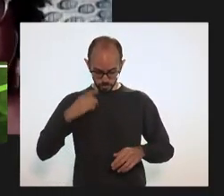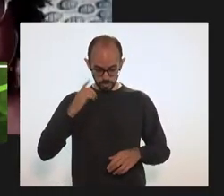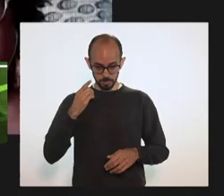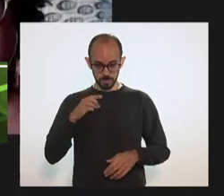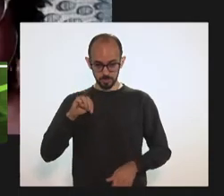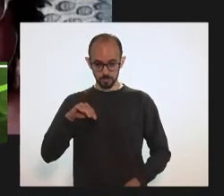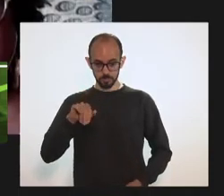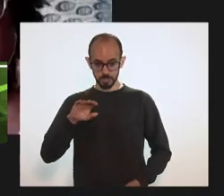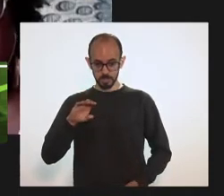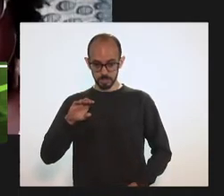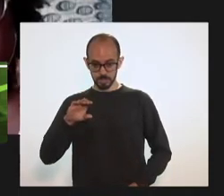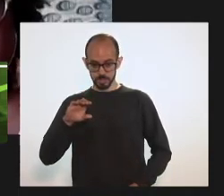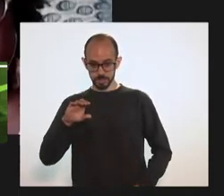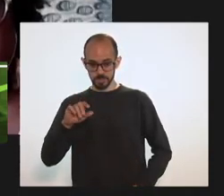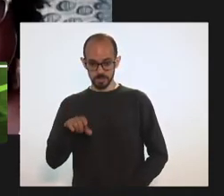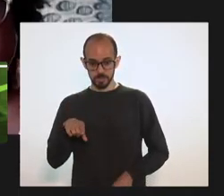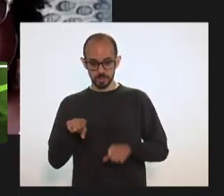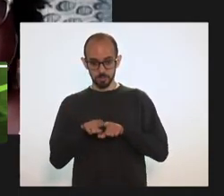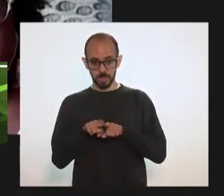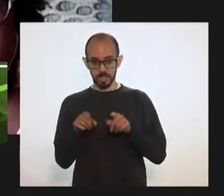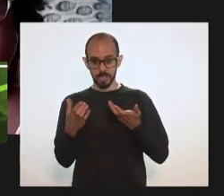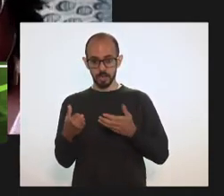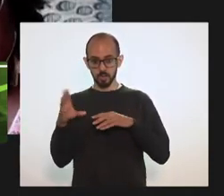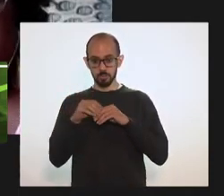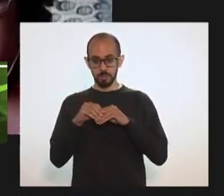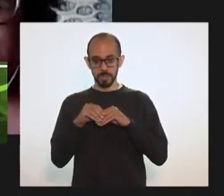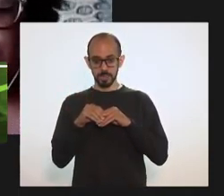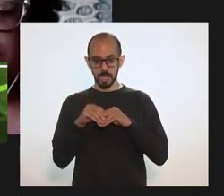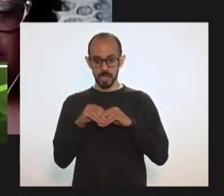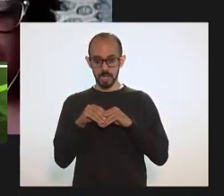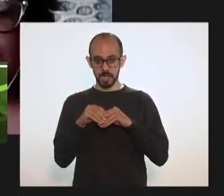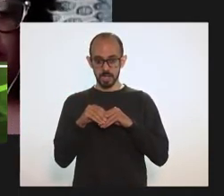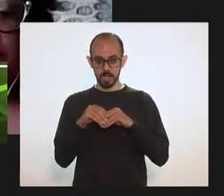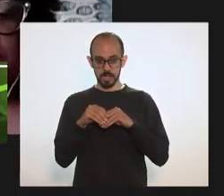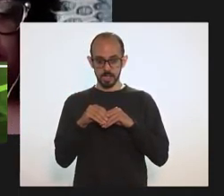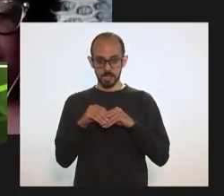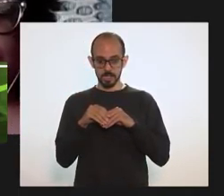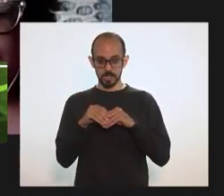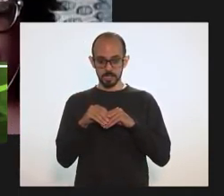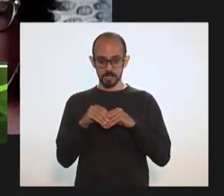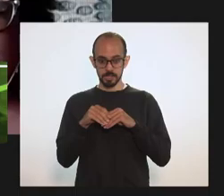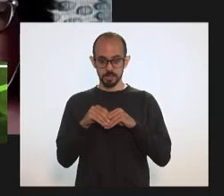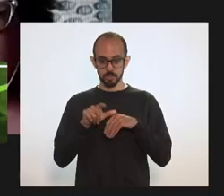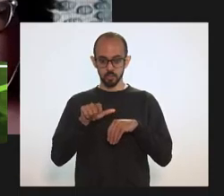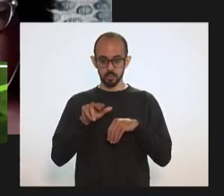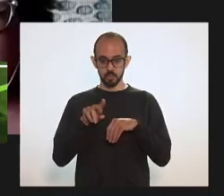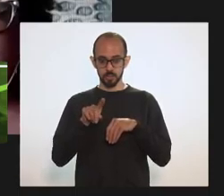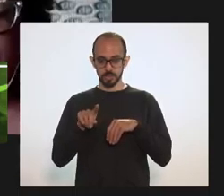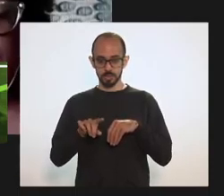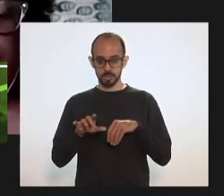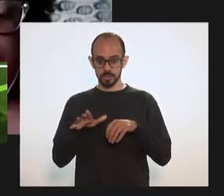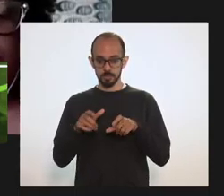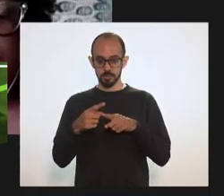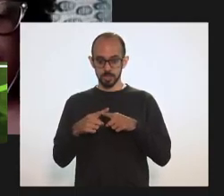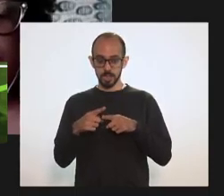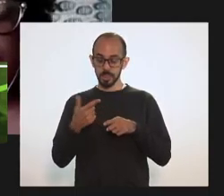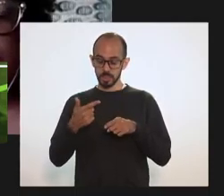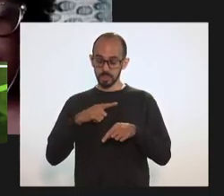o Valdeck não chamou atenção disso, realmente. Fomento é outra coisa. O deputado Mink, eu quero